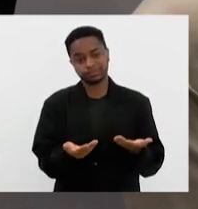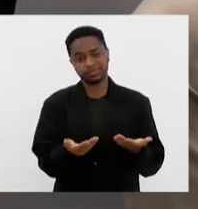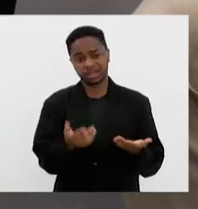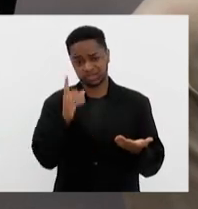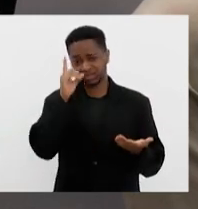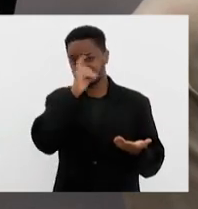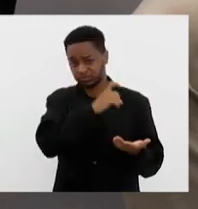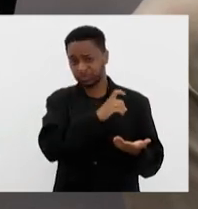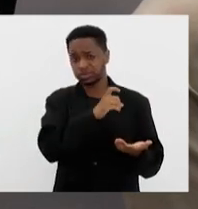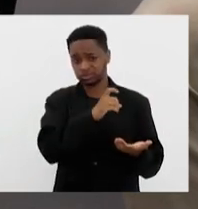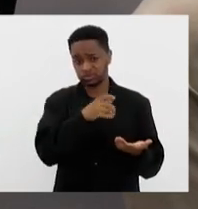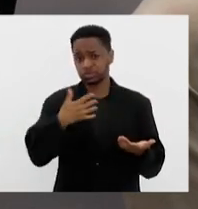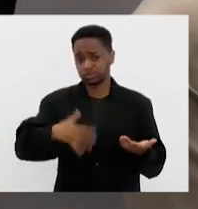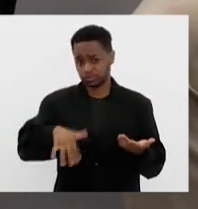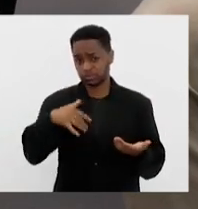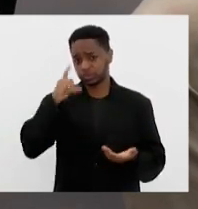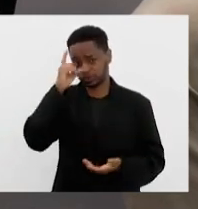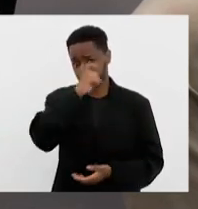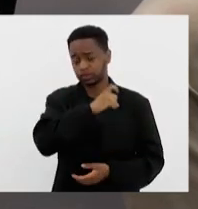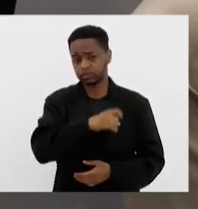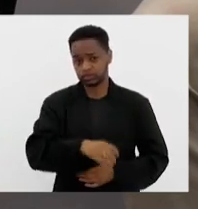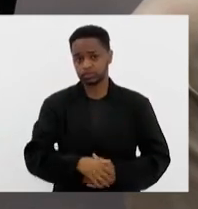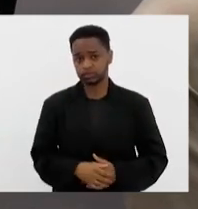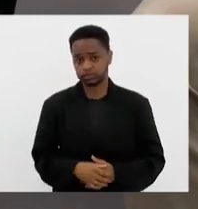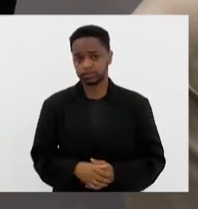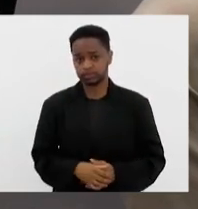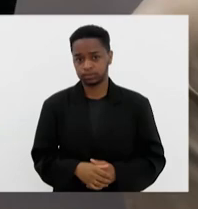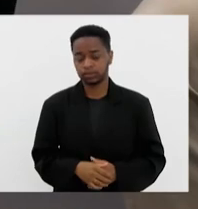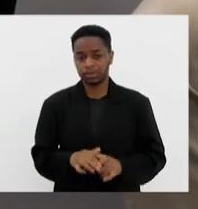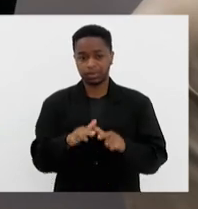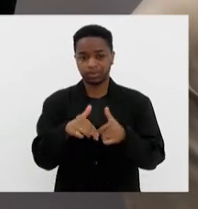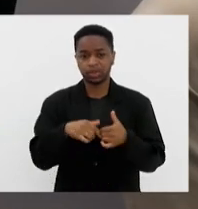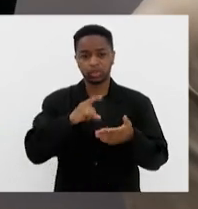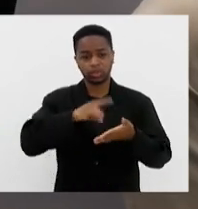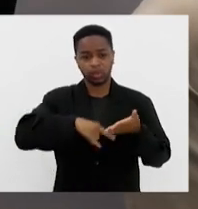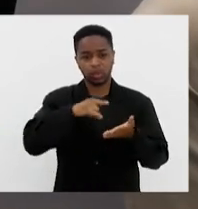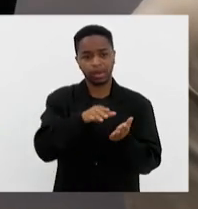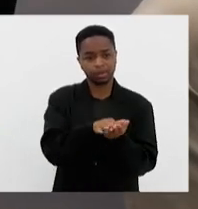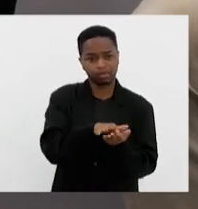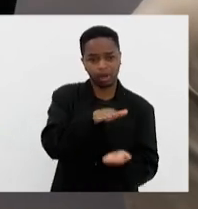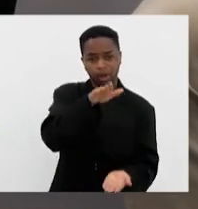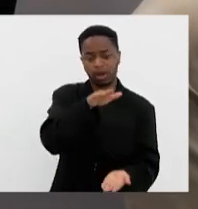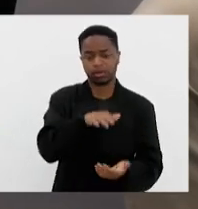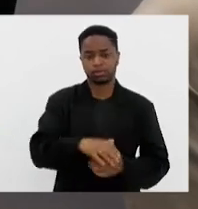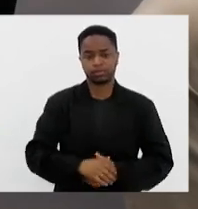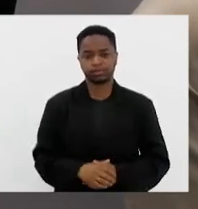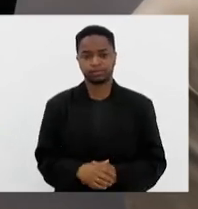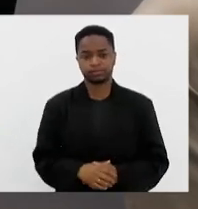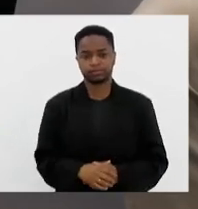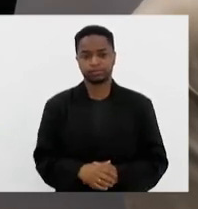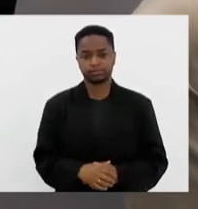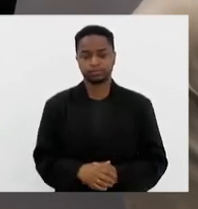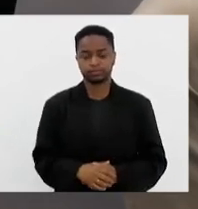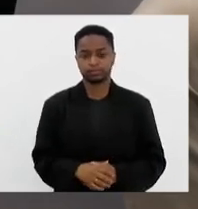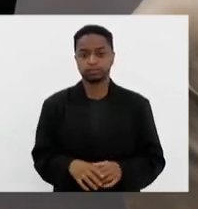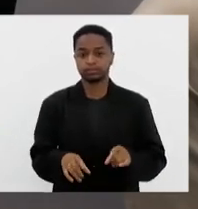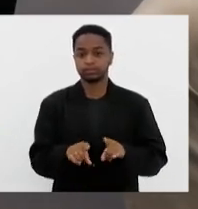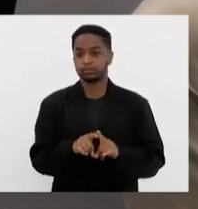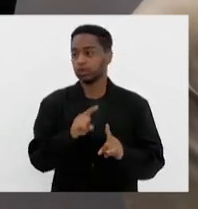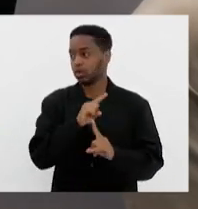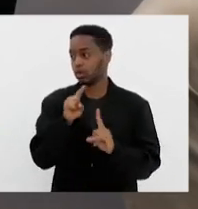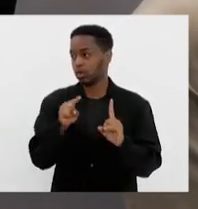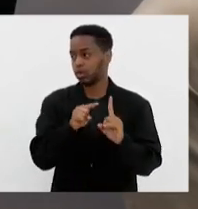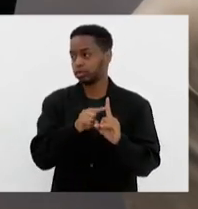complicado e dificílimo, né? Pelos volumes de documento, etc., etc. A intenção,